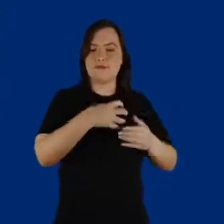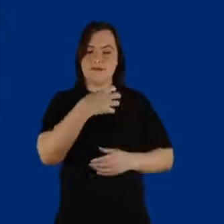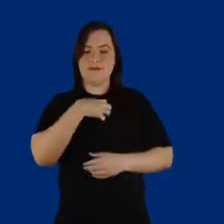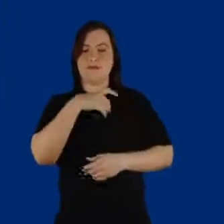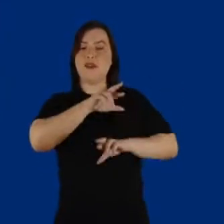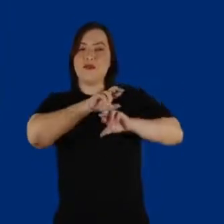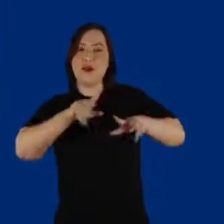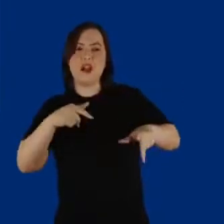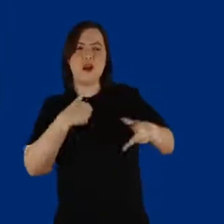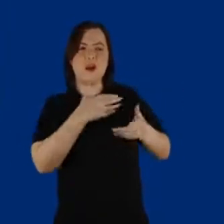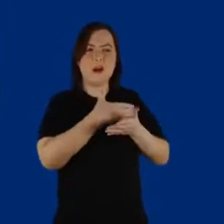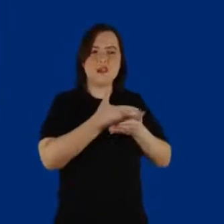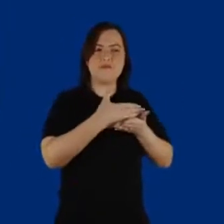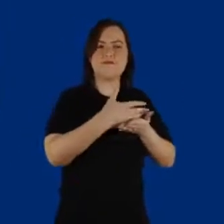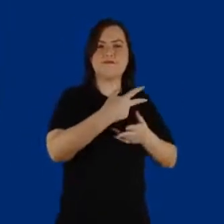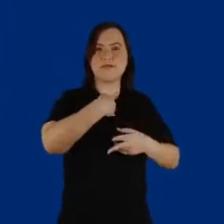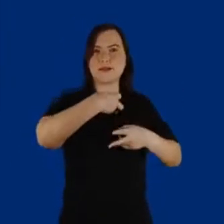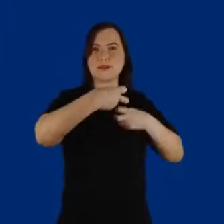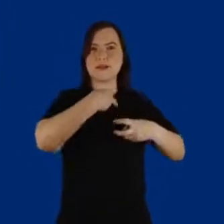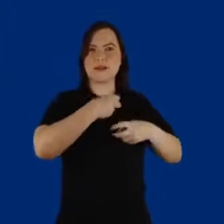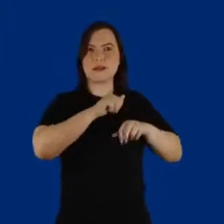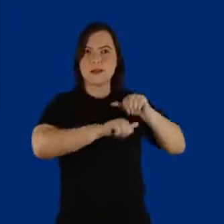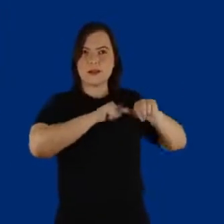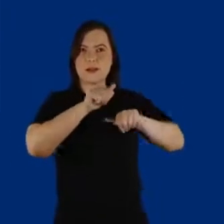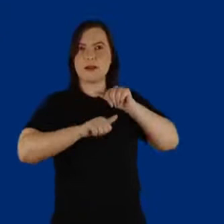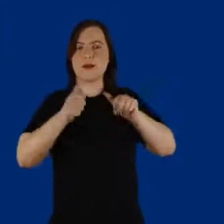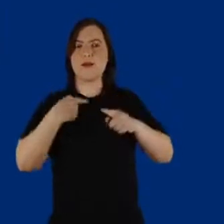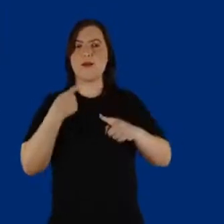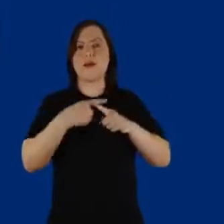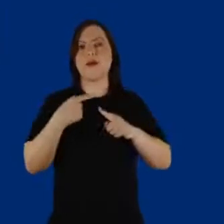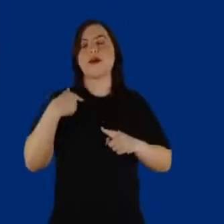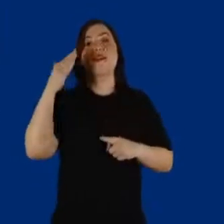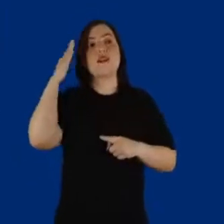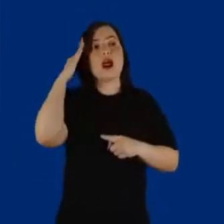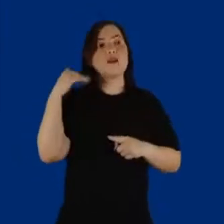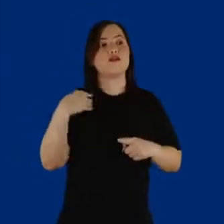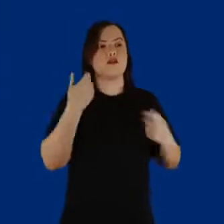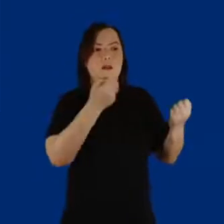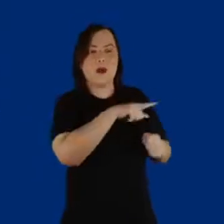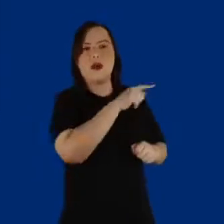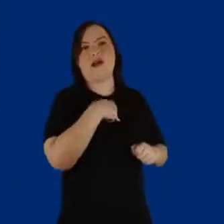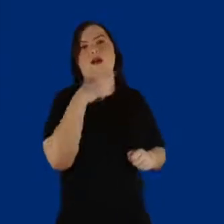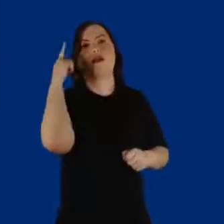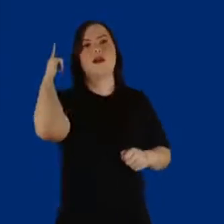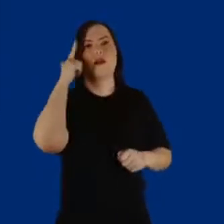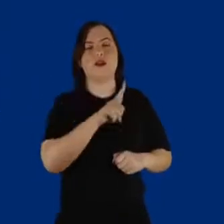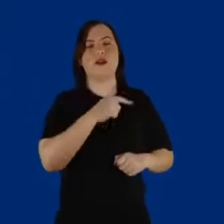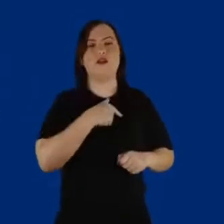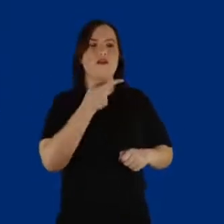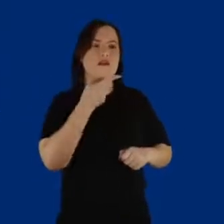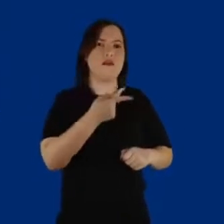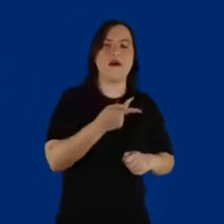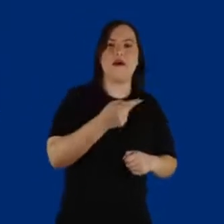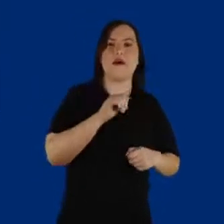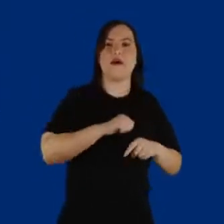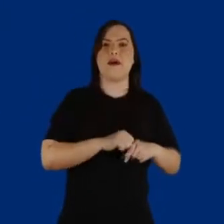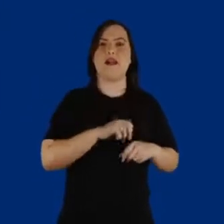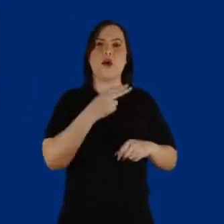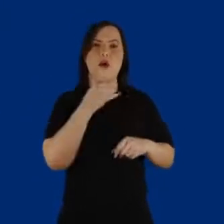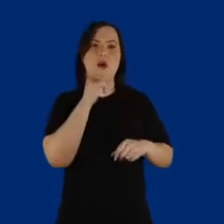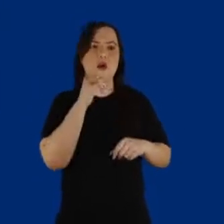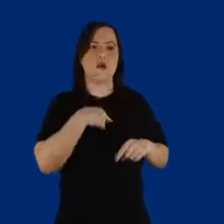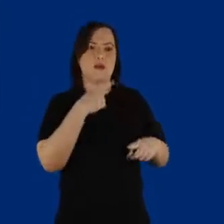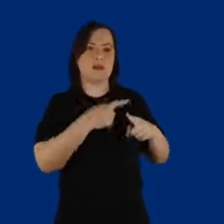eles começam a se transformar, porque eles entendem que eles são capazes de falar, e eles são não